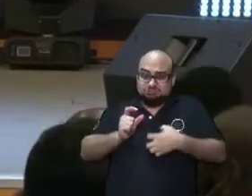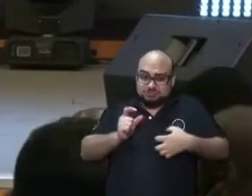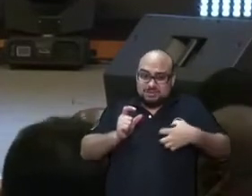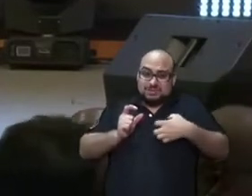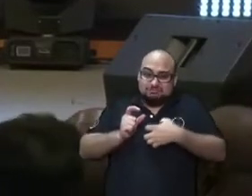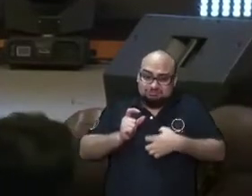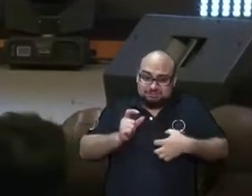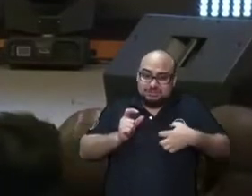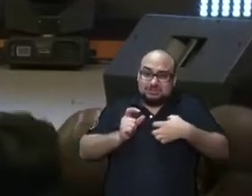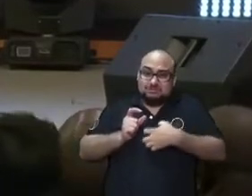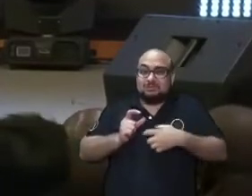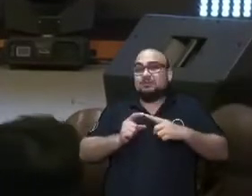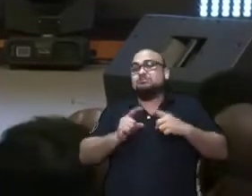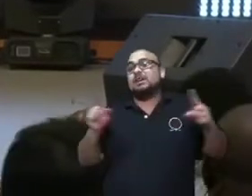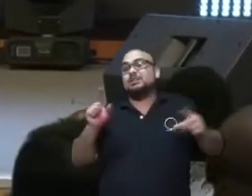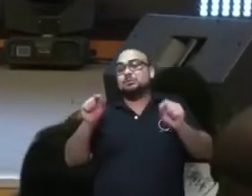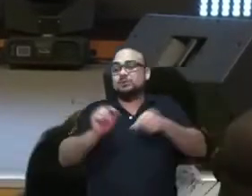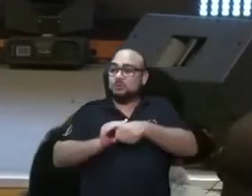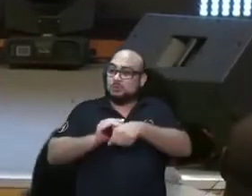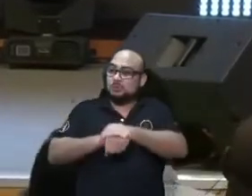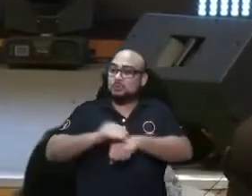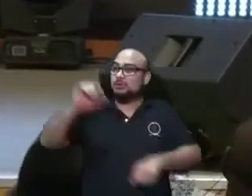Mas esta noite tu estás aqui.